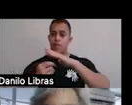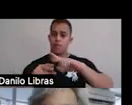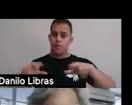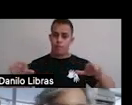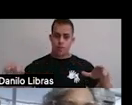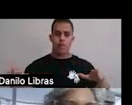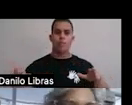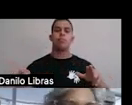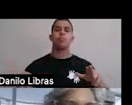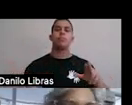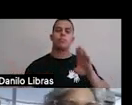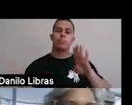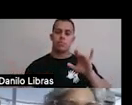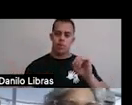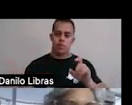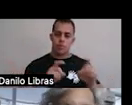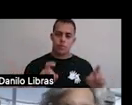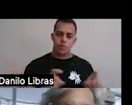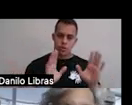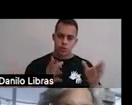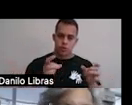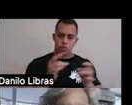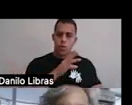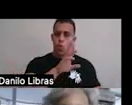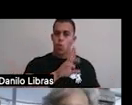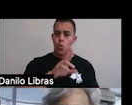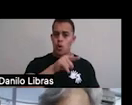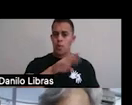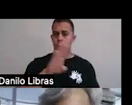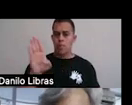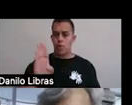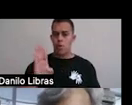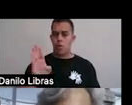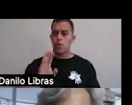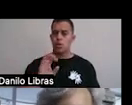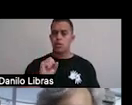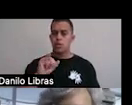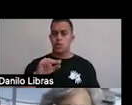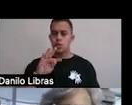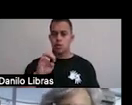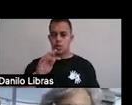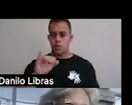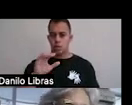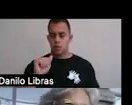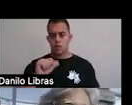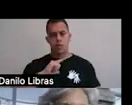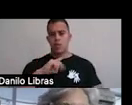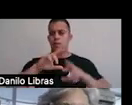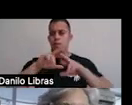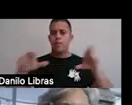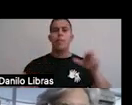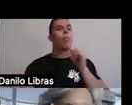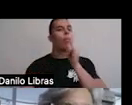Então, usa a biologia sintética para coisas muito variadas, desde, por